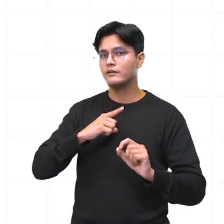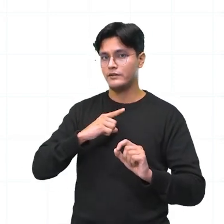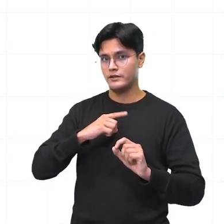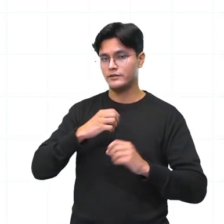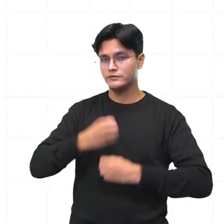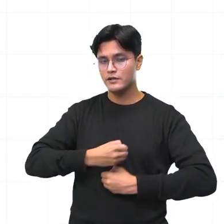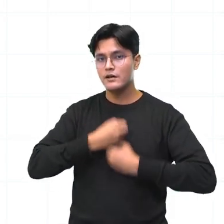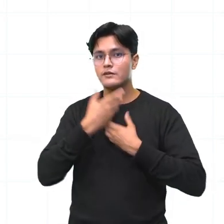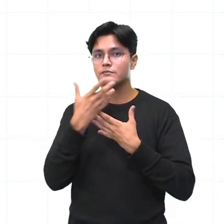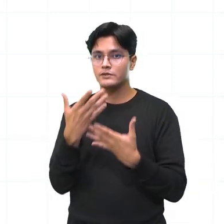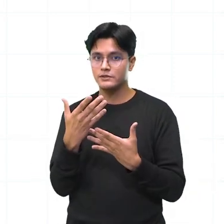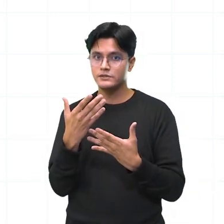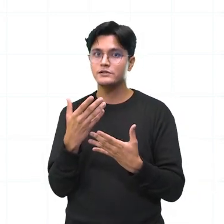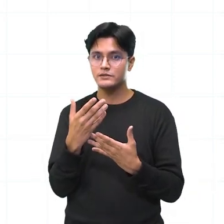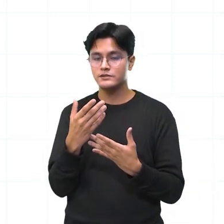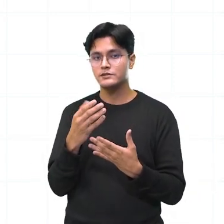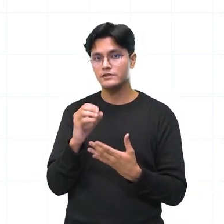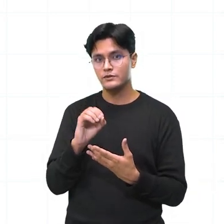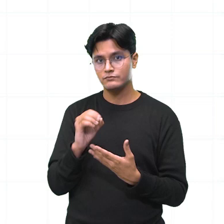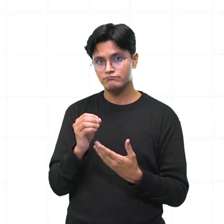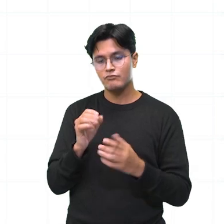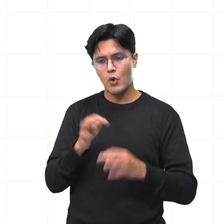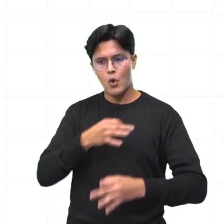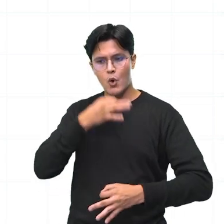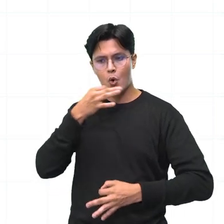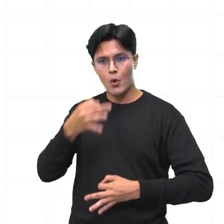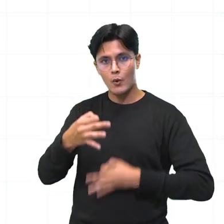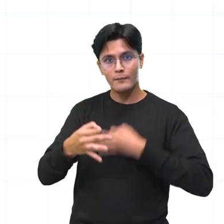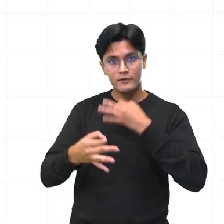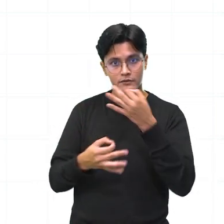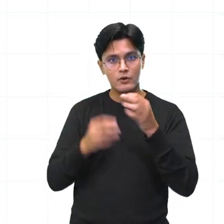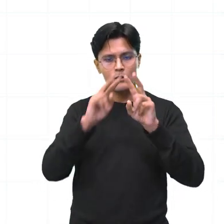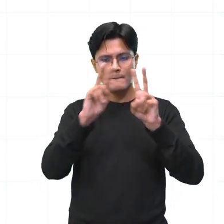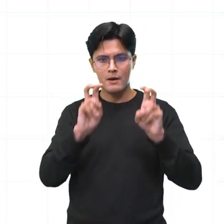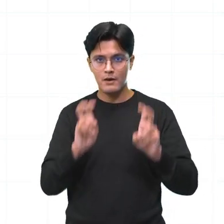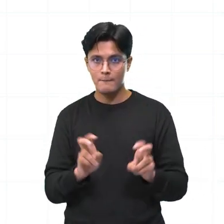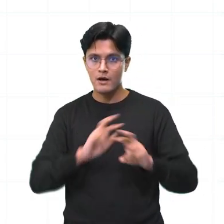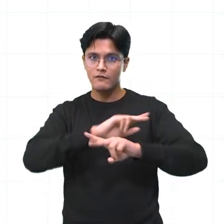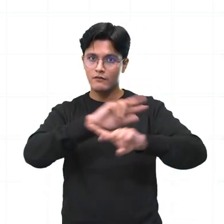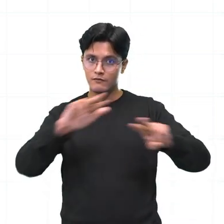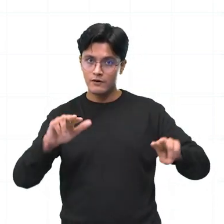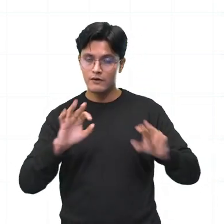e defesa de uma opinião sobre temas variados.